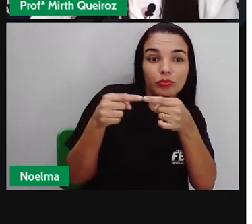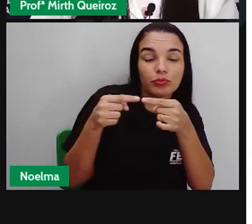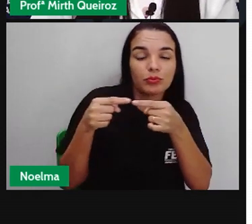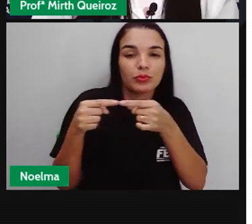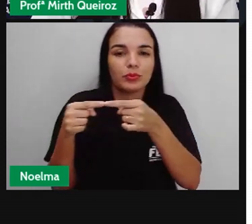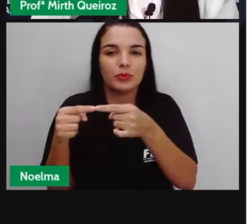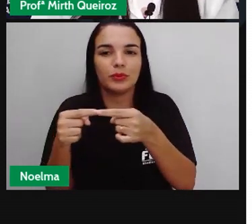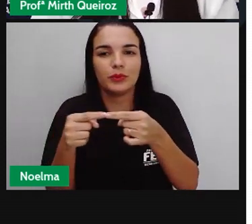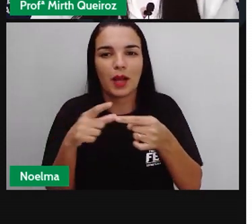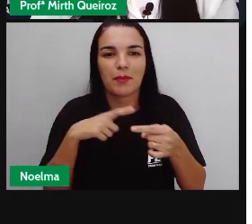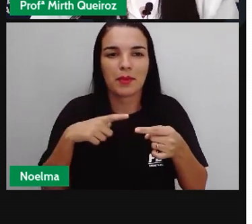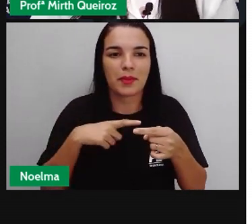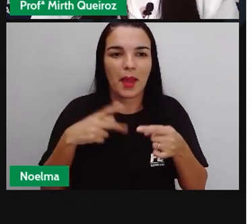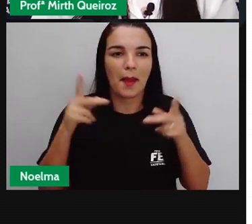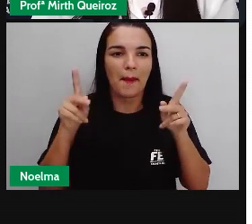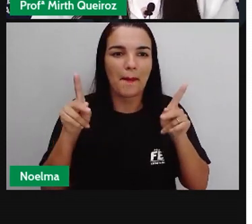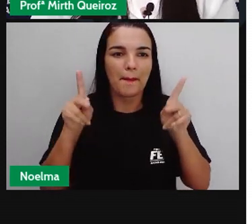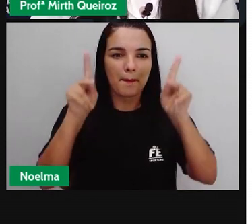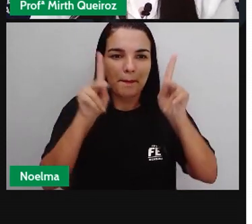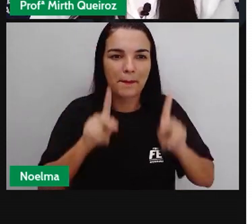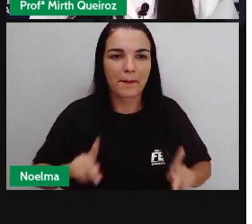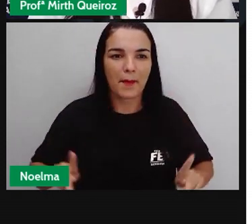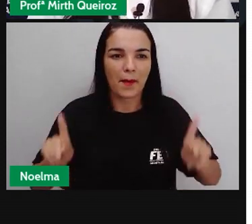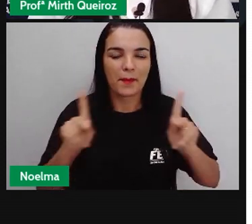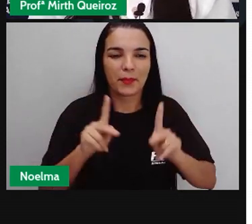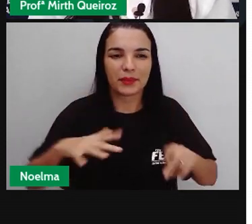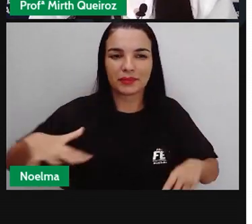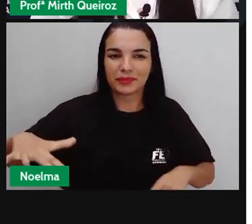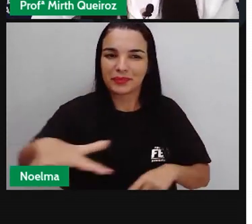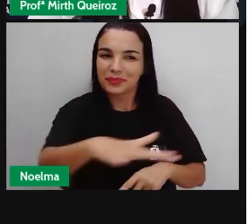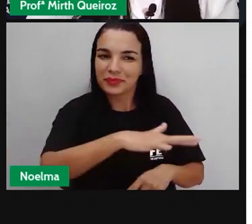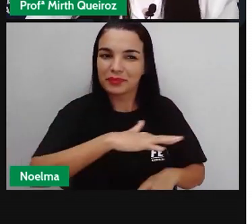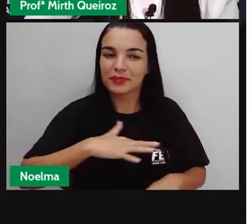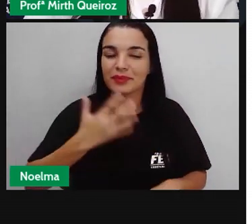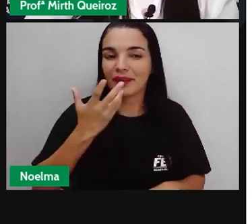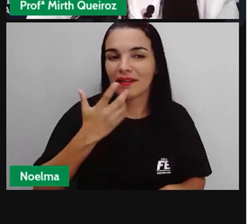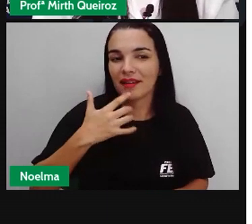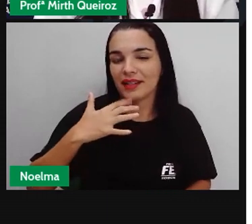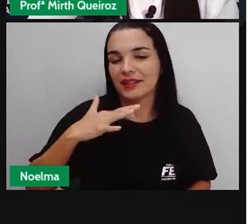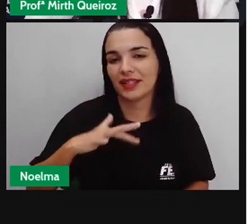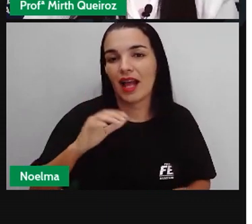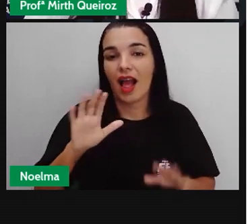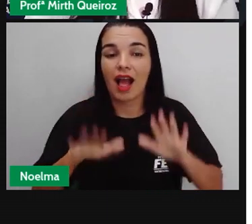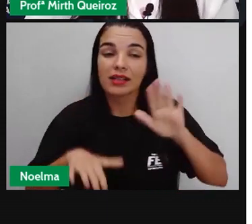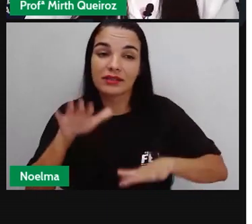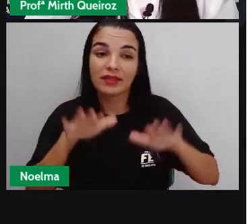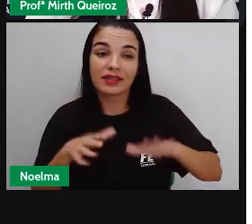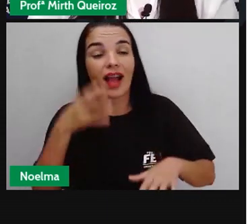as crianças. e esses versinhos geralmente eles são falados ou cantados.